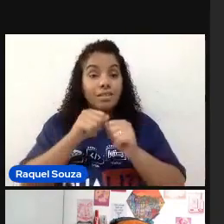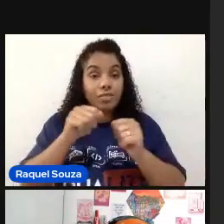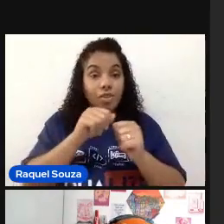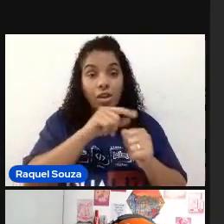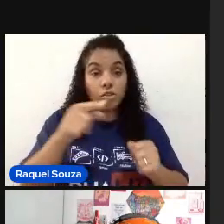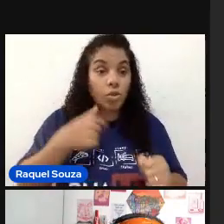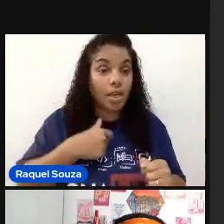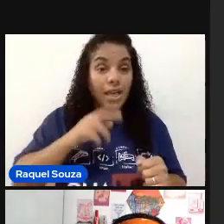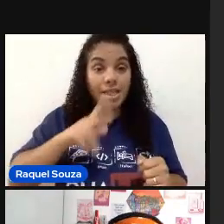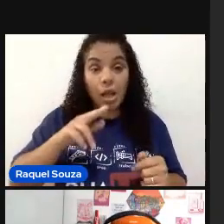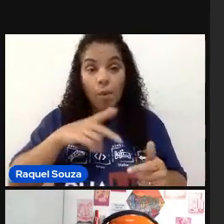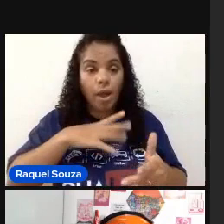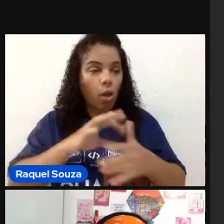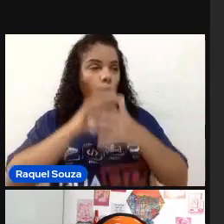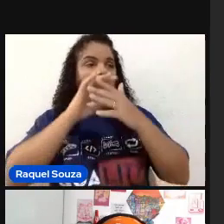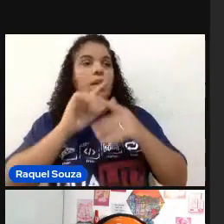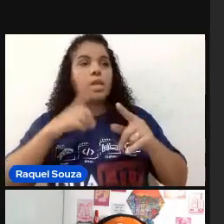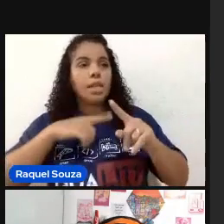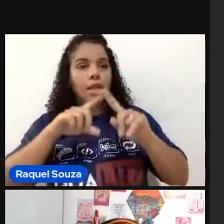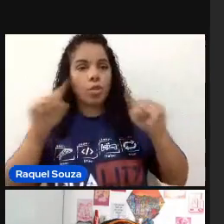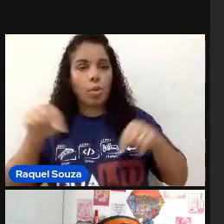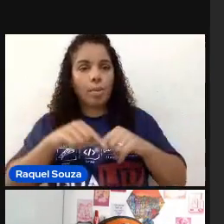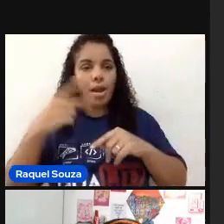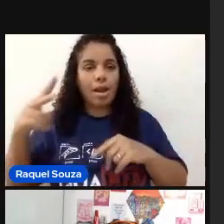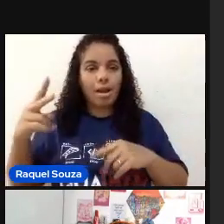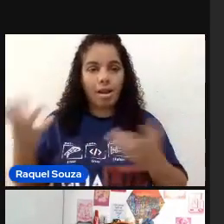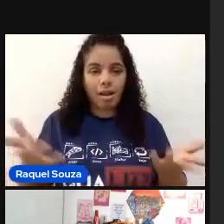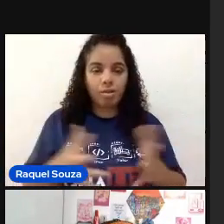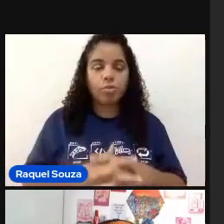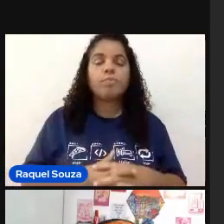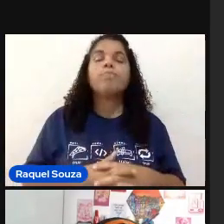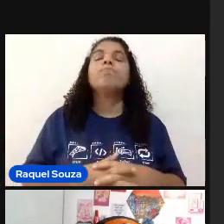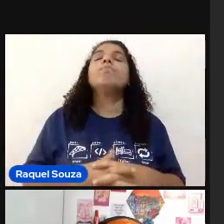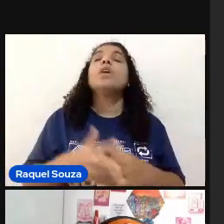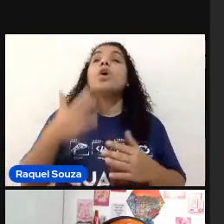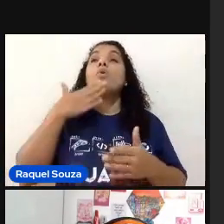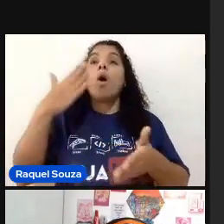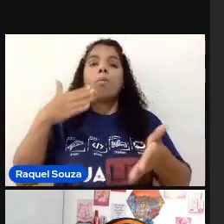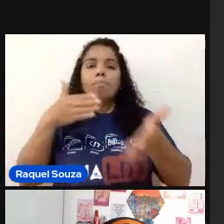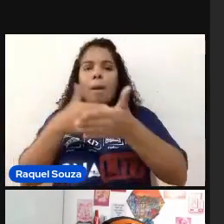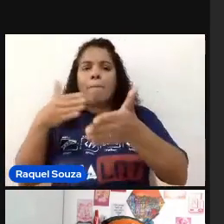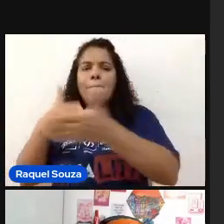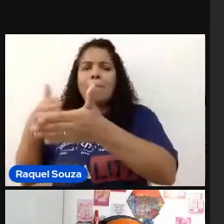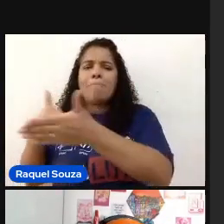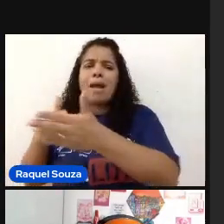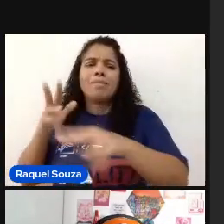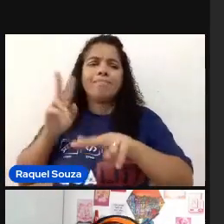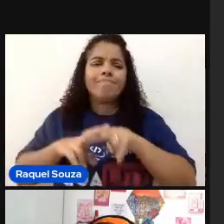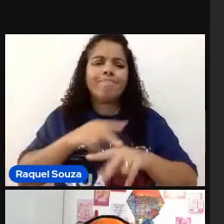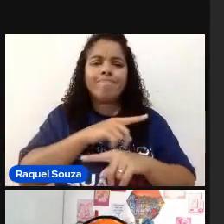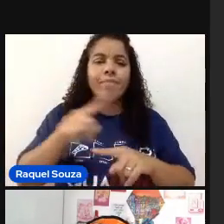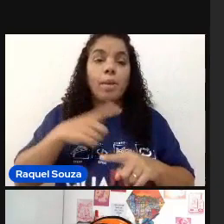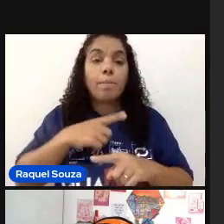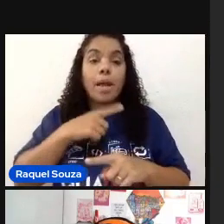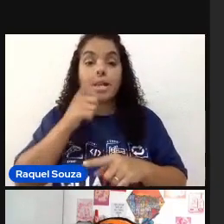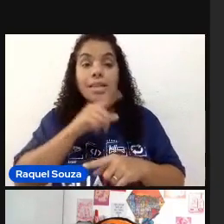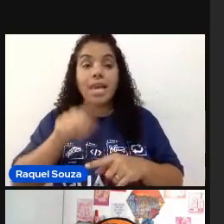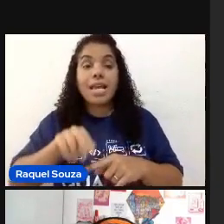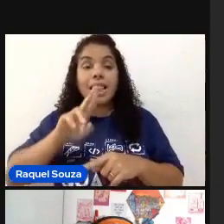seja o líder dentro do mercado dele. E quais são os obstáculos que ele enfrenta para que ele não seja hoje o